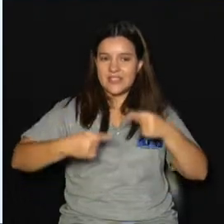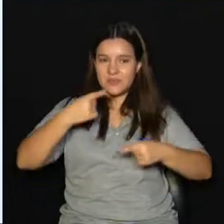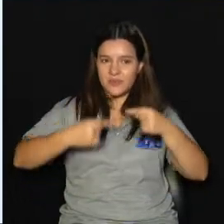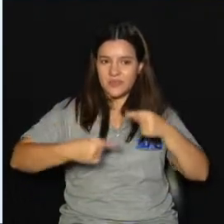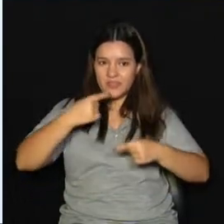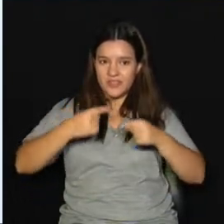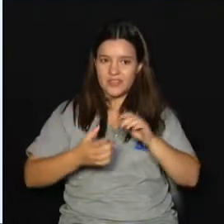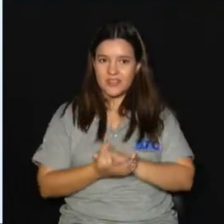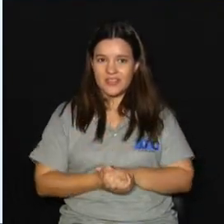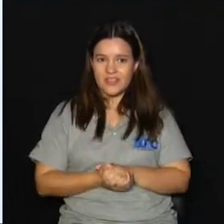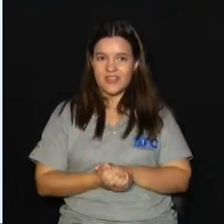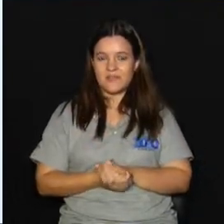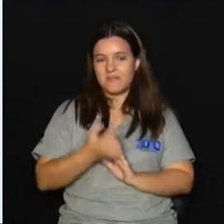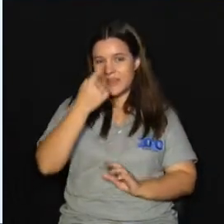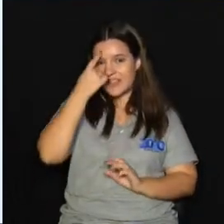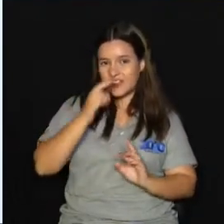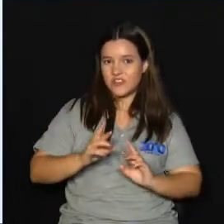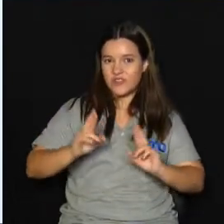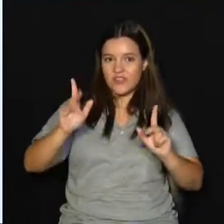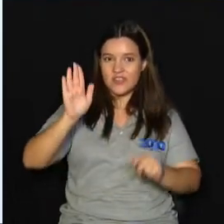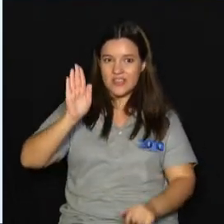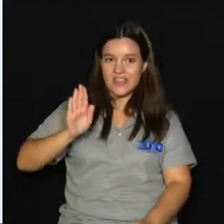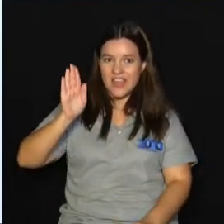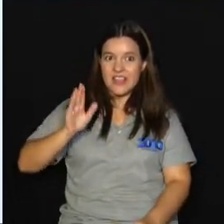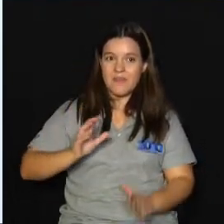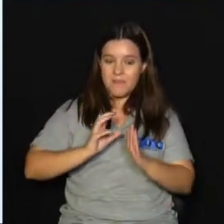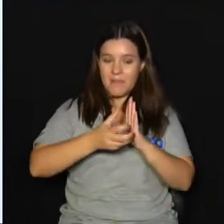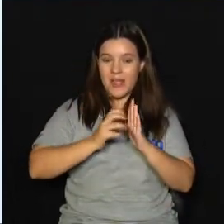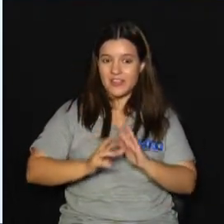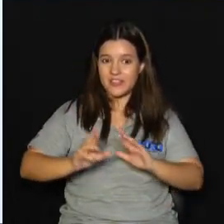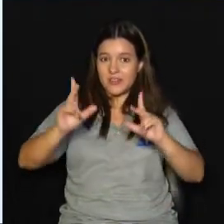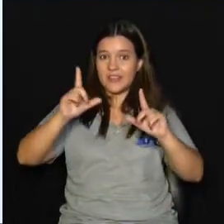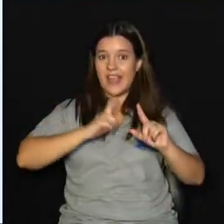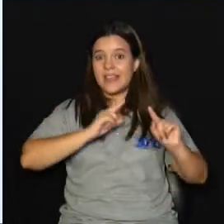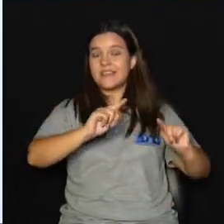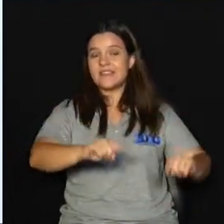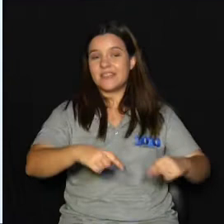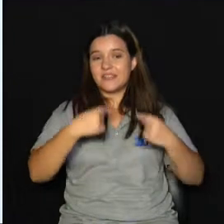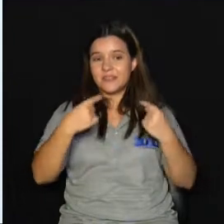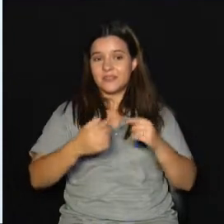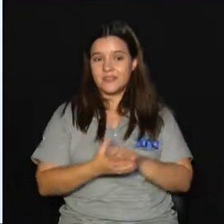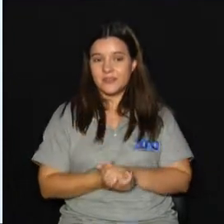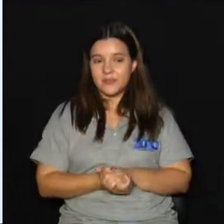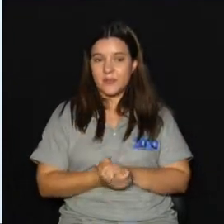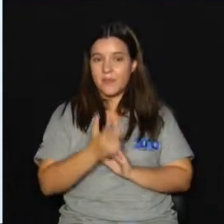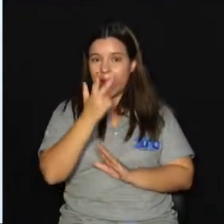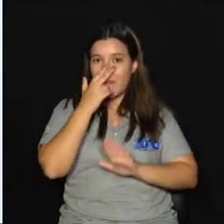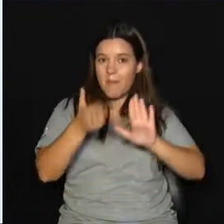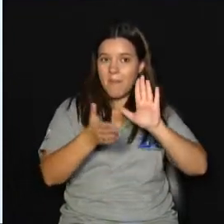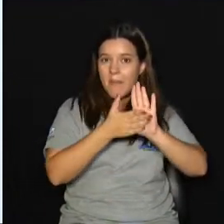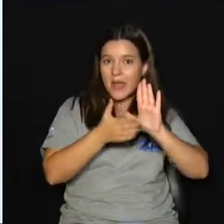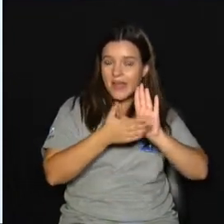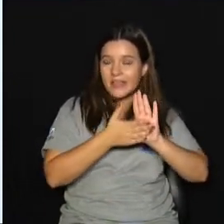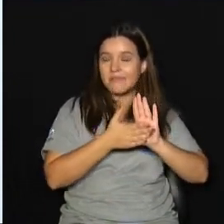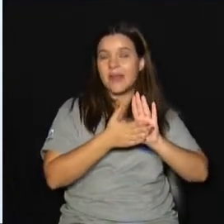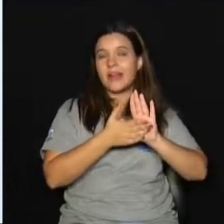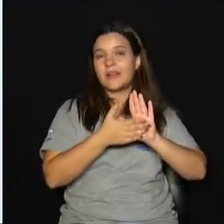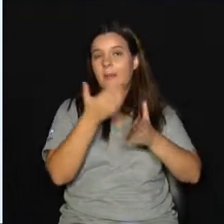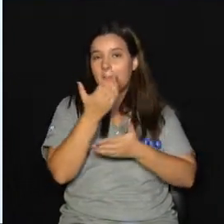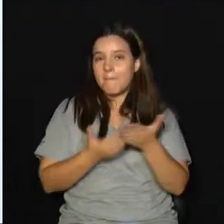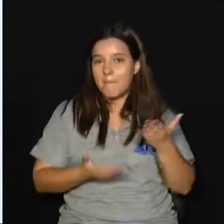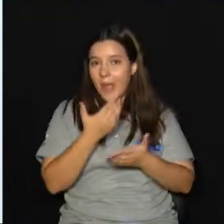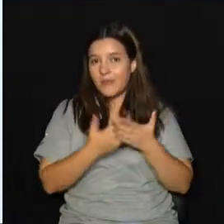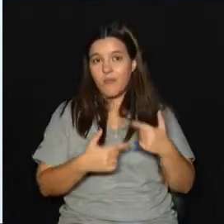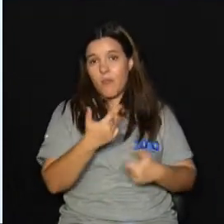vai diferenciar seus candidatos, diferenciar partidos, né? É um desafio, porque acaba que muitas pautas acabam se aproximando, já que